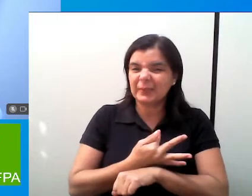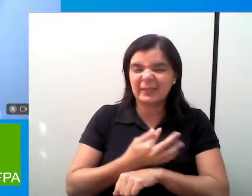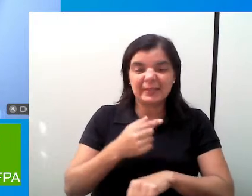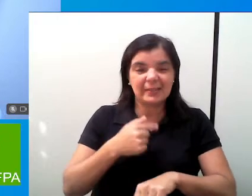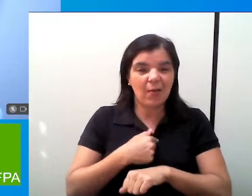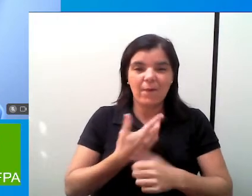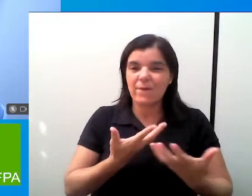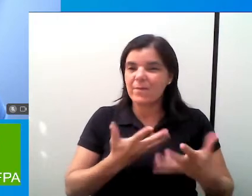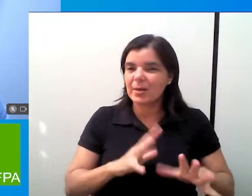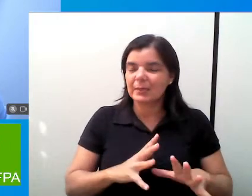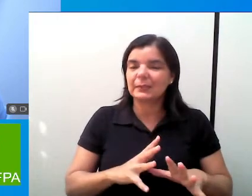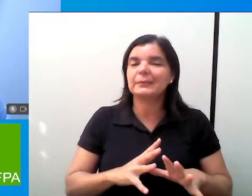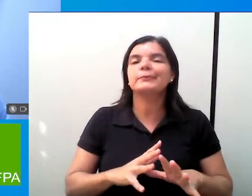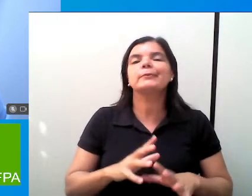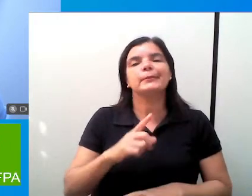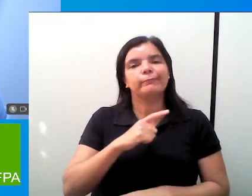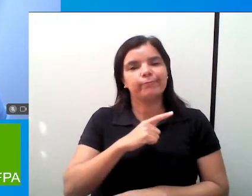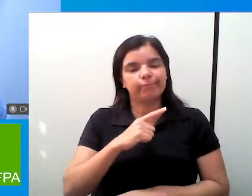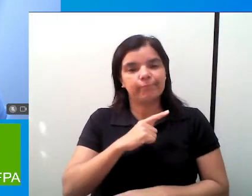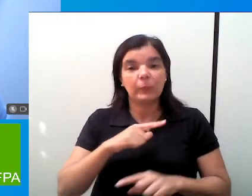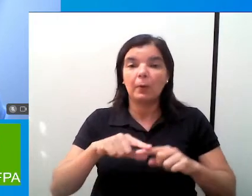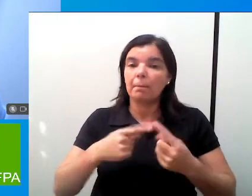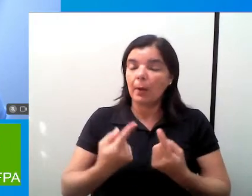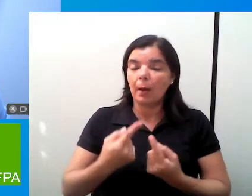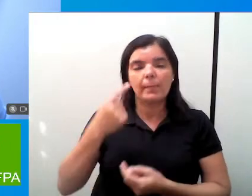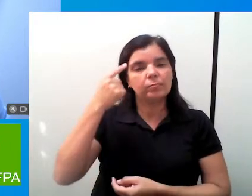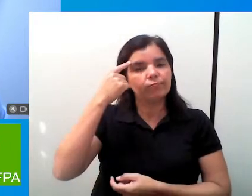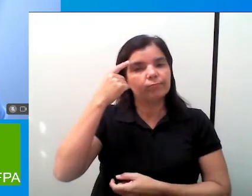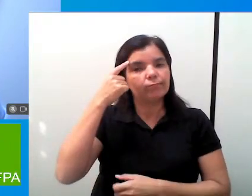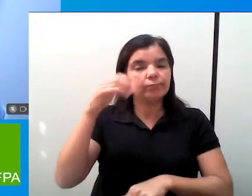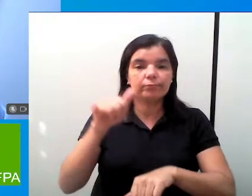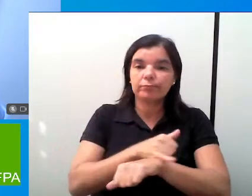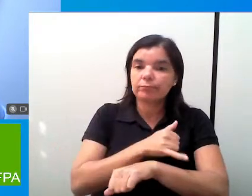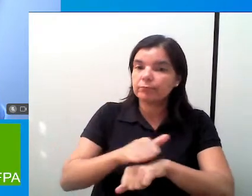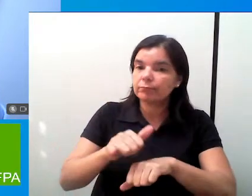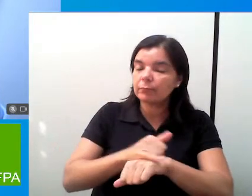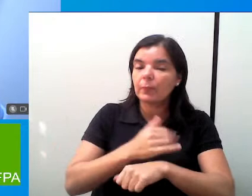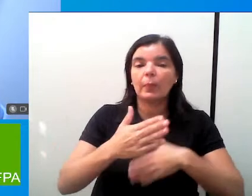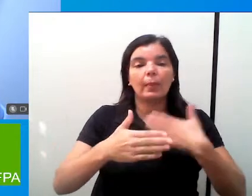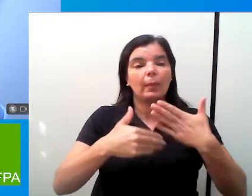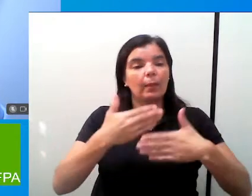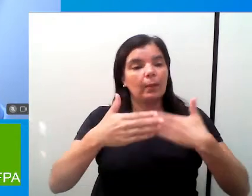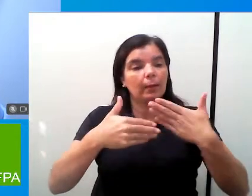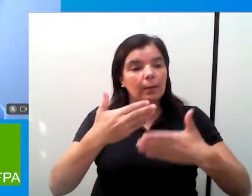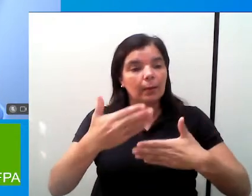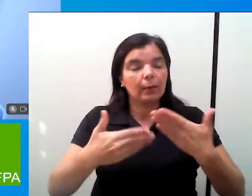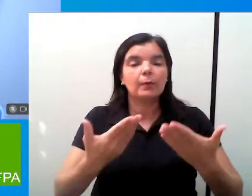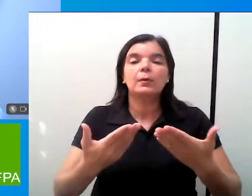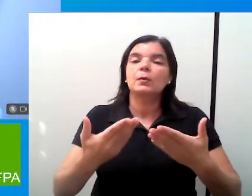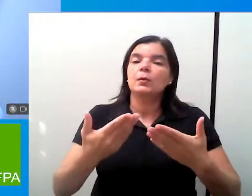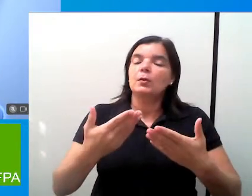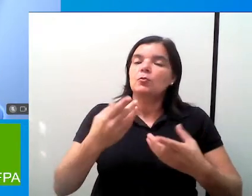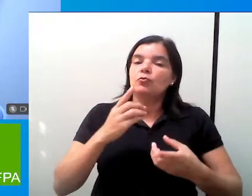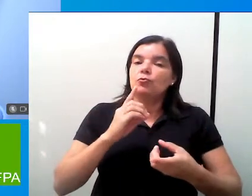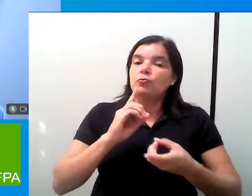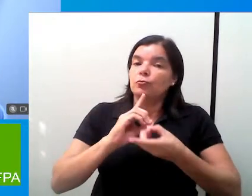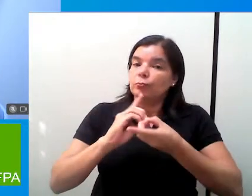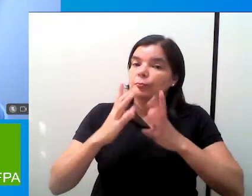nas estratégias para que esse processo, que demanda tempo, demanda muito diálogo, uma